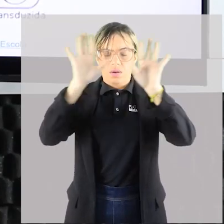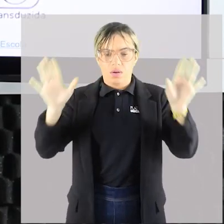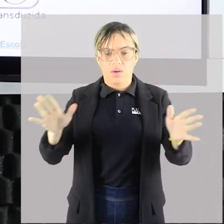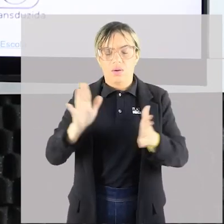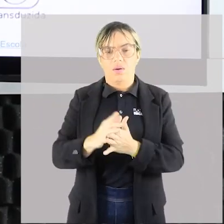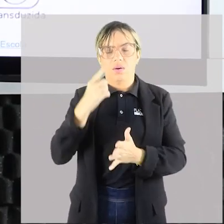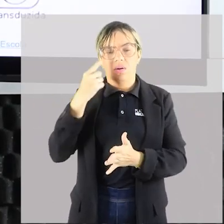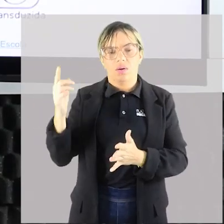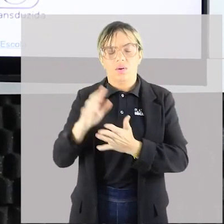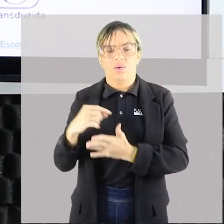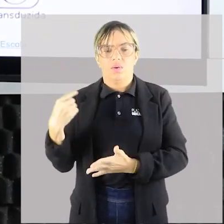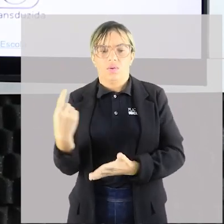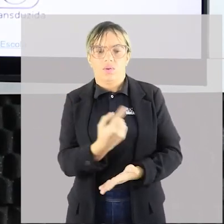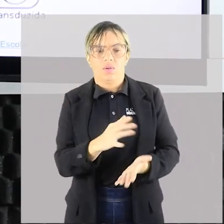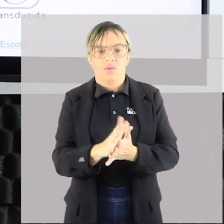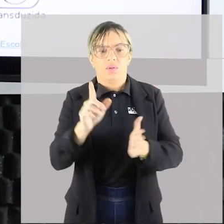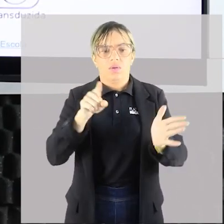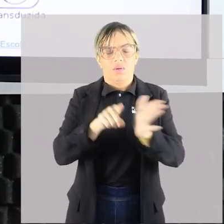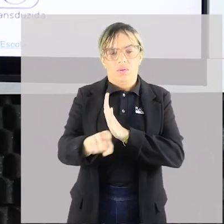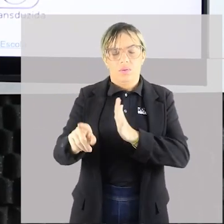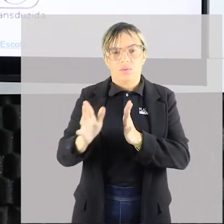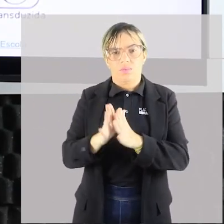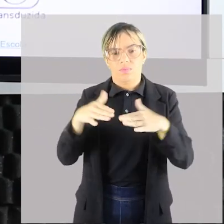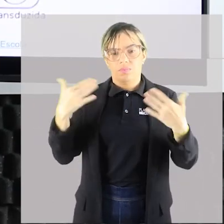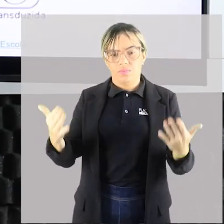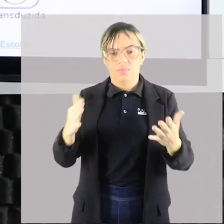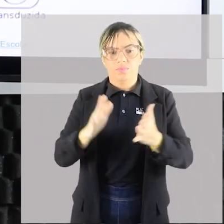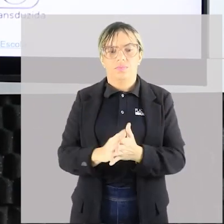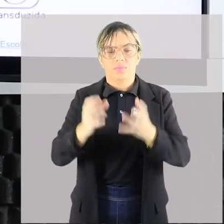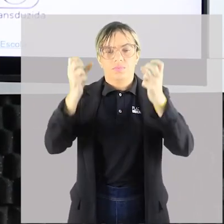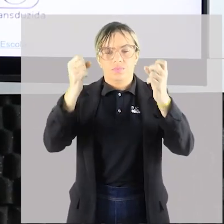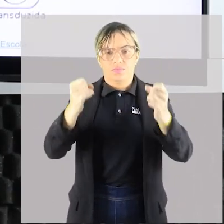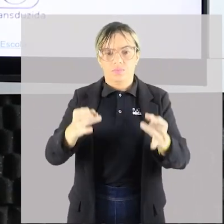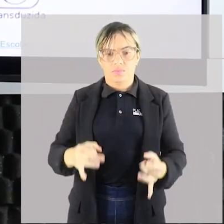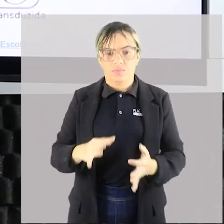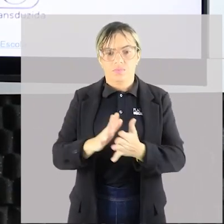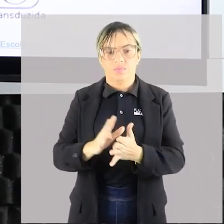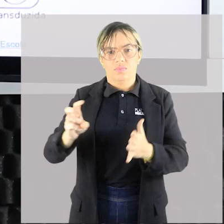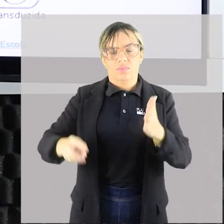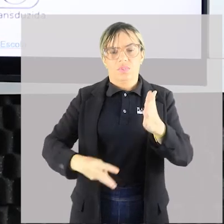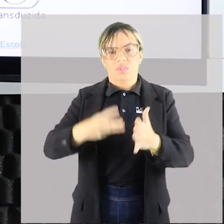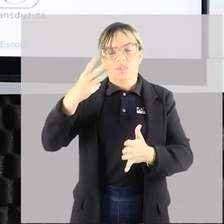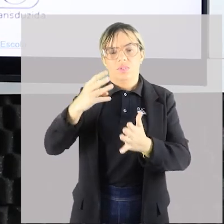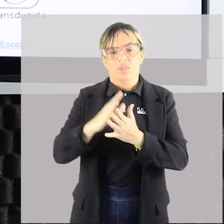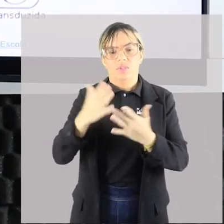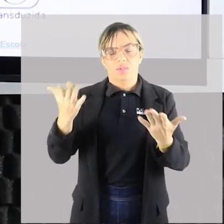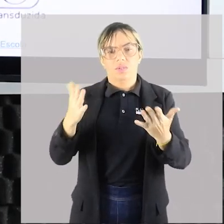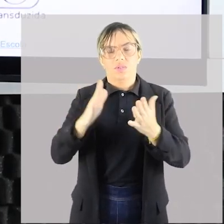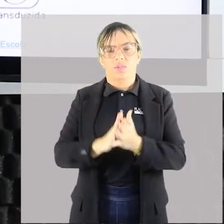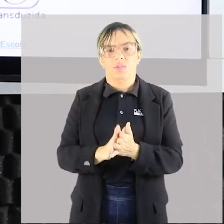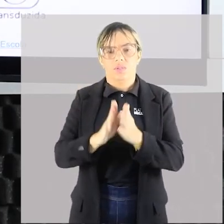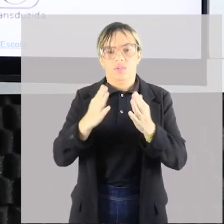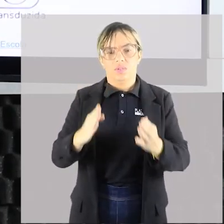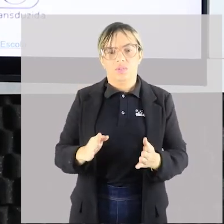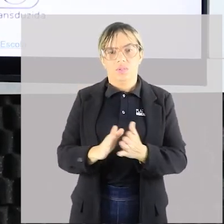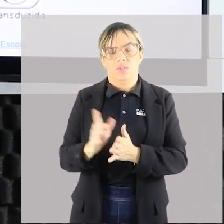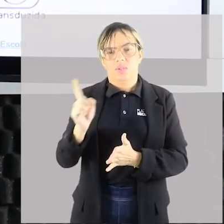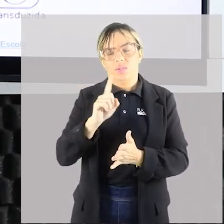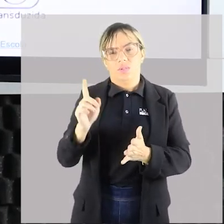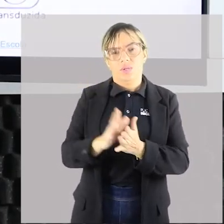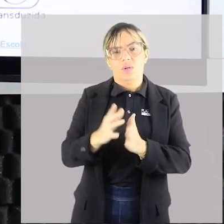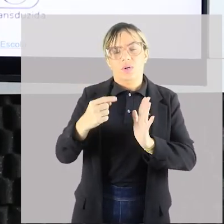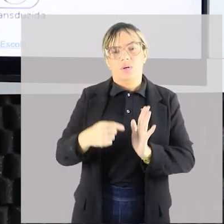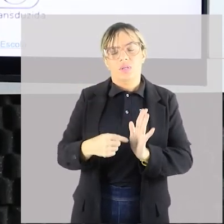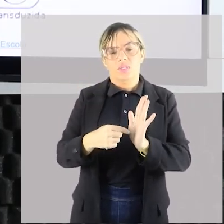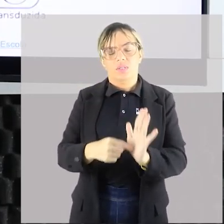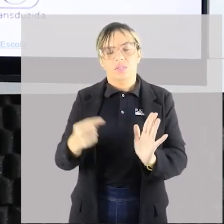gente lá nas nossas questões. Vou citar ainda para vocês um terceiro caso, que não aparece tanto assim, mas